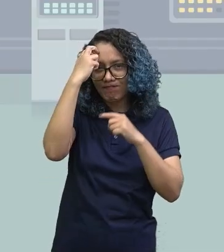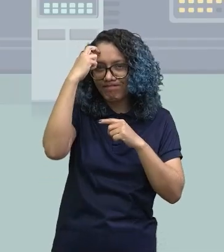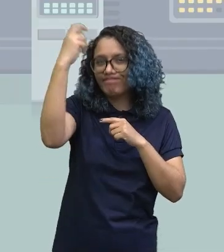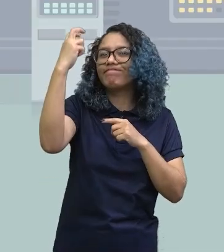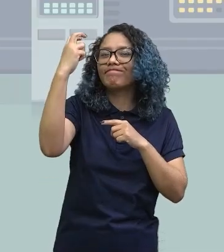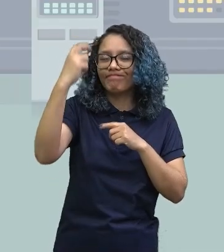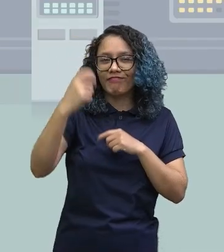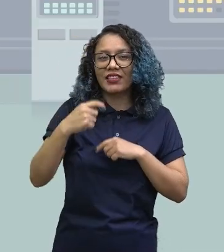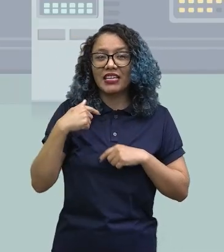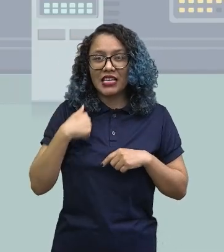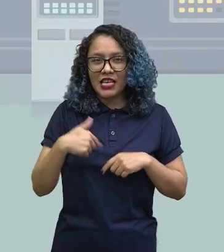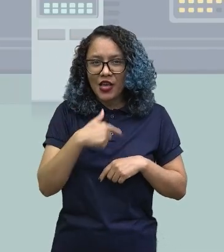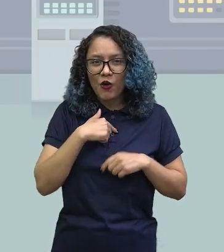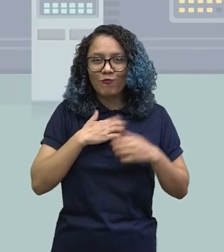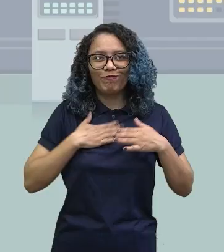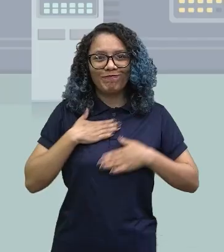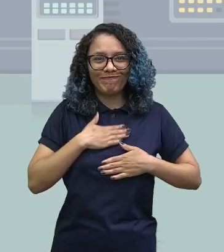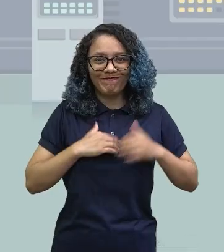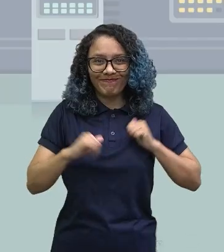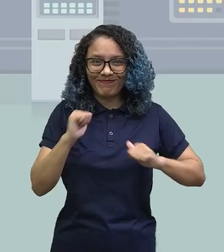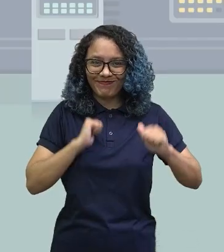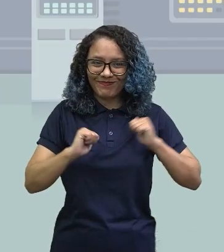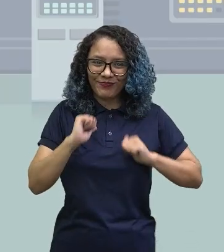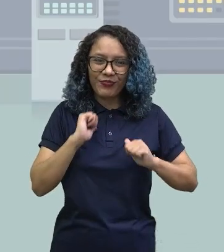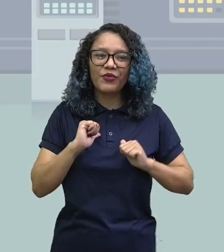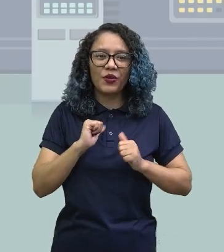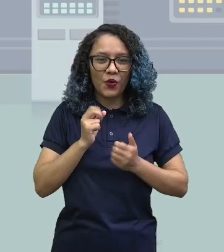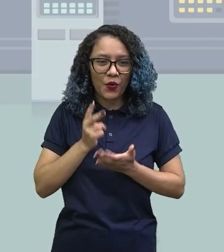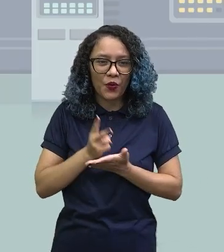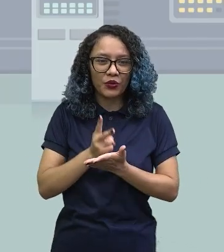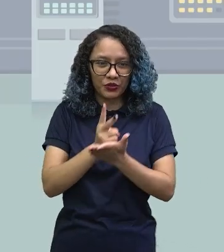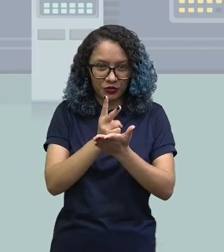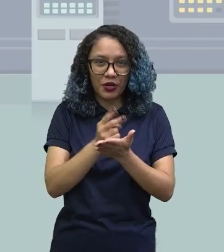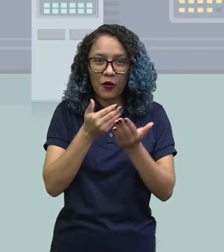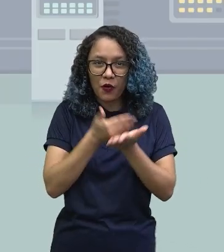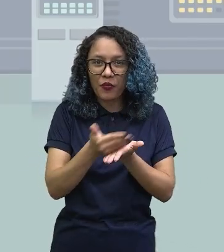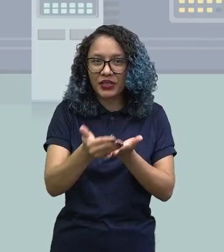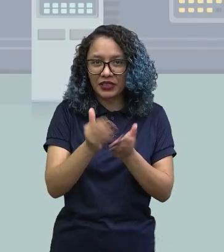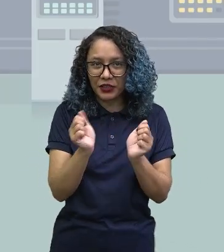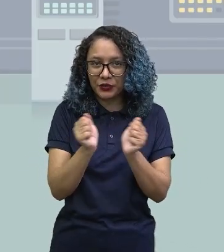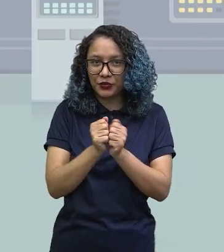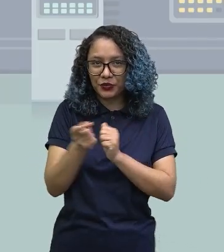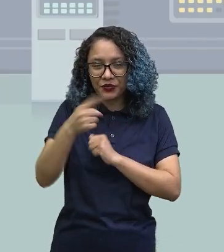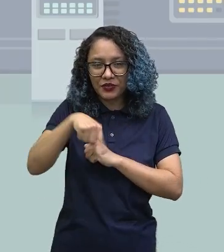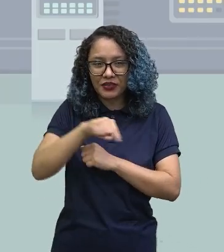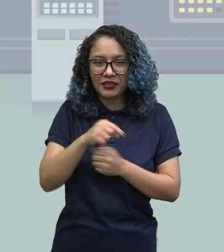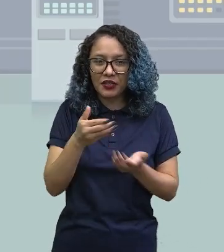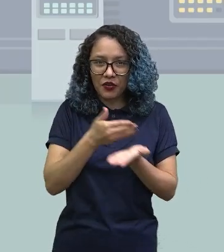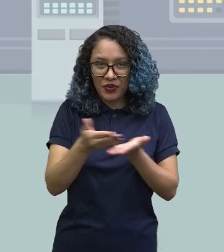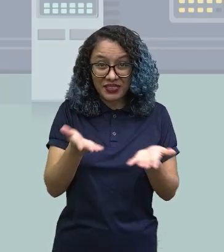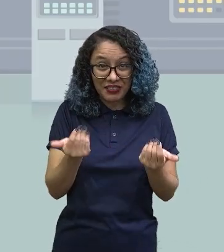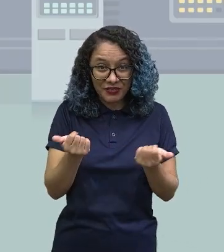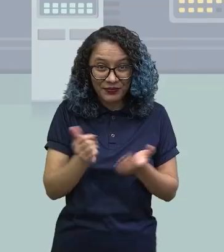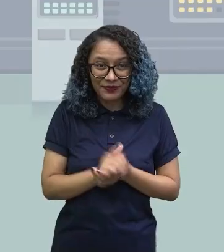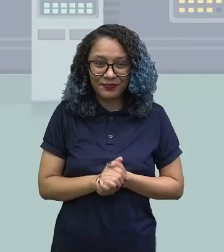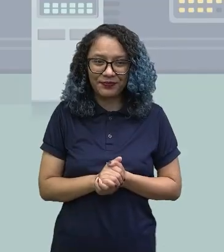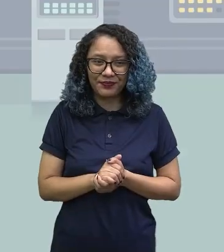estou ansiosa para embarcar nela com todos vocês. Vamos começar esta